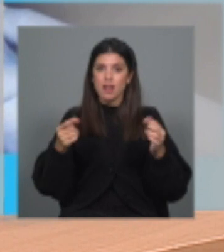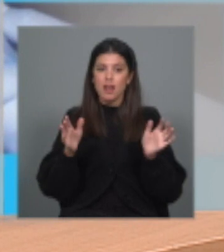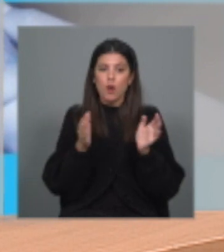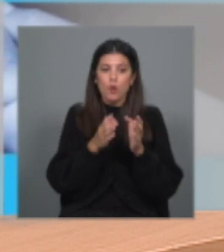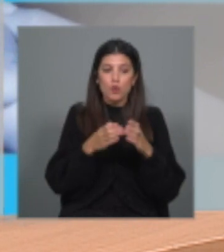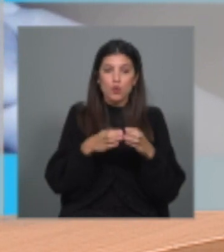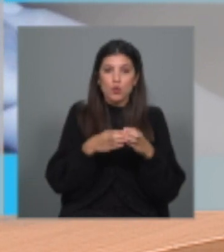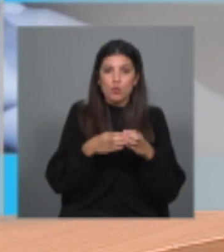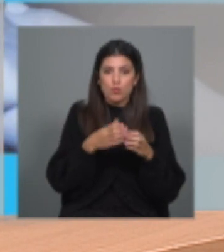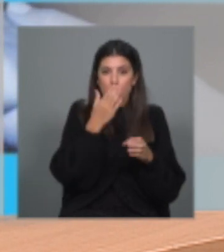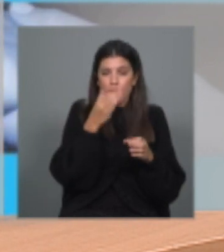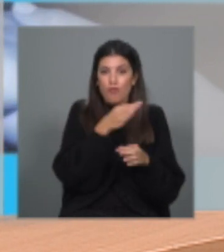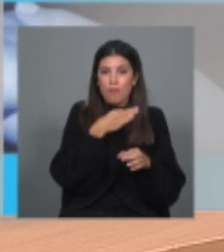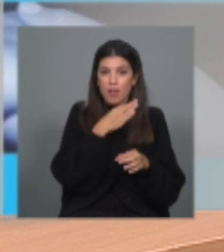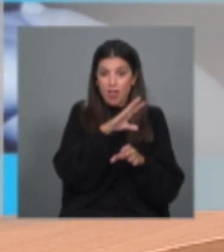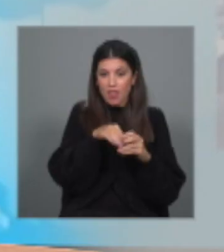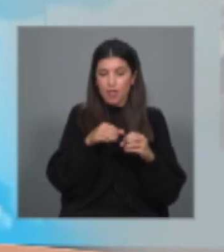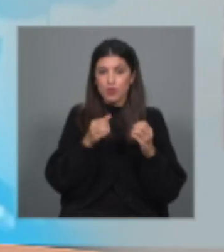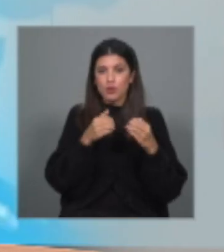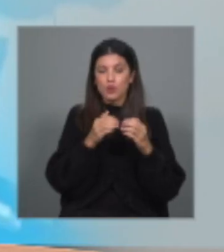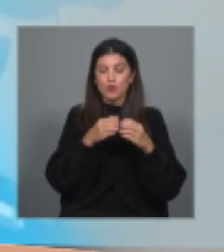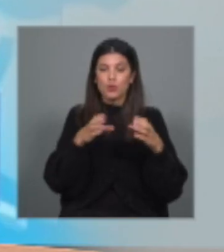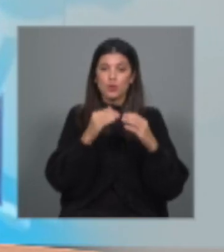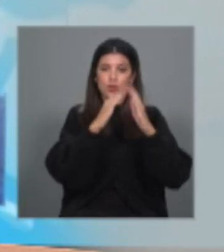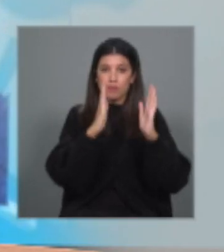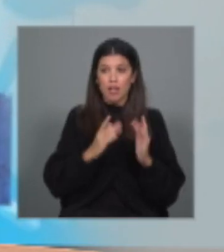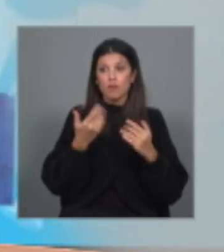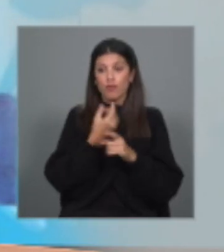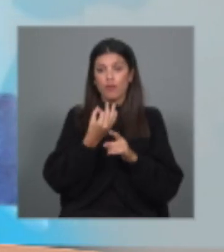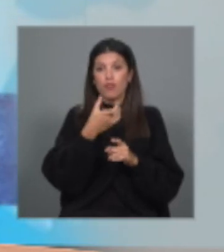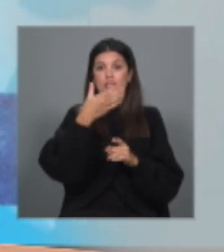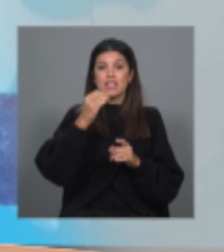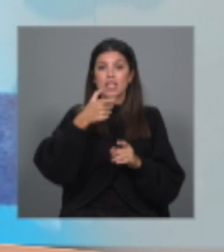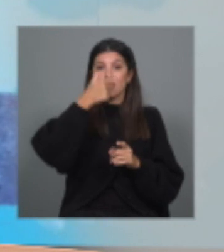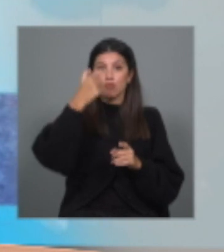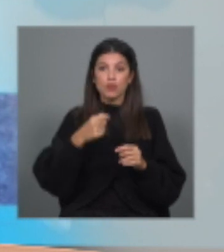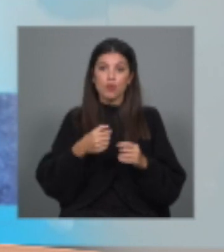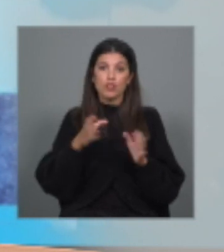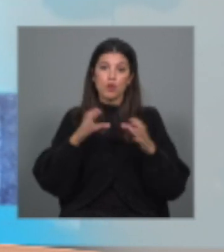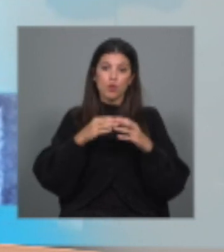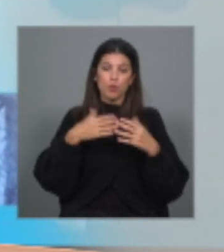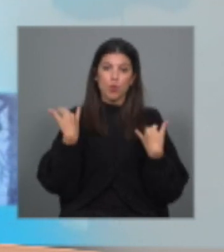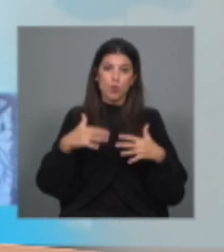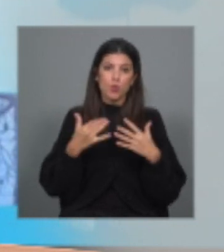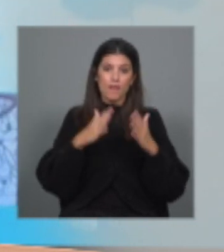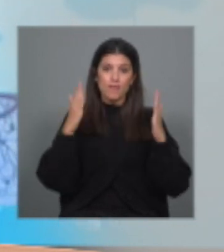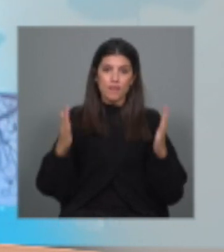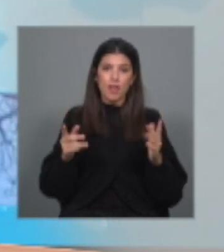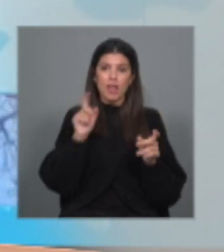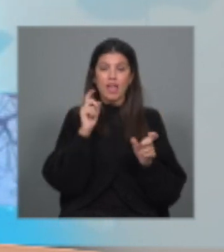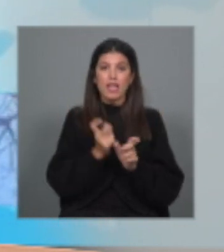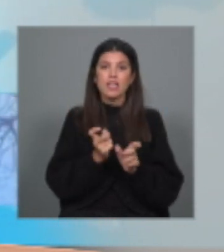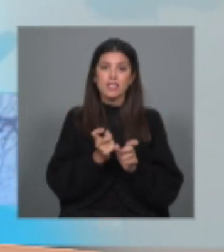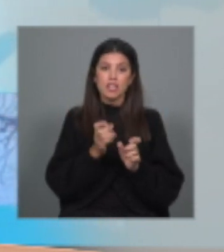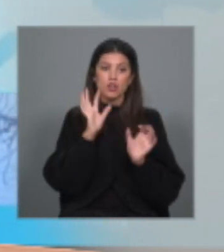grupos mais familiares. Porque, de facto, um grupo de 70 pessoas já é um grupo bastante grande, né, que exige essa